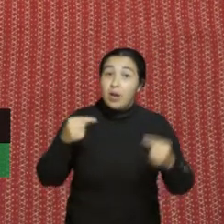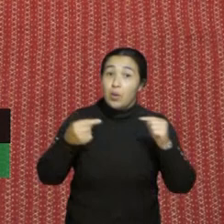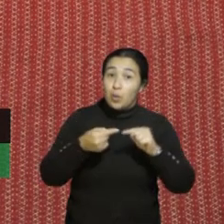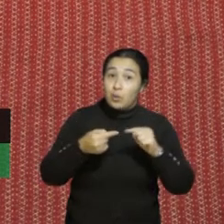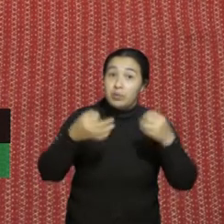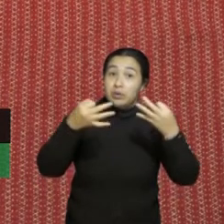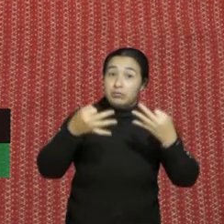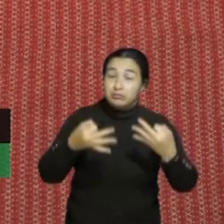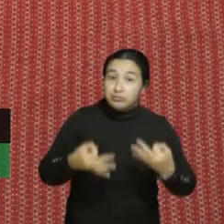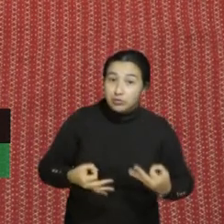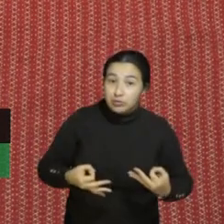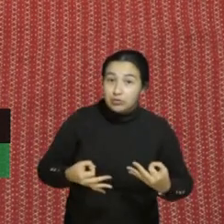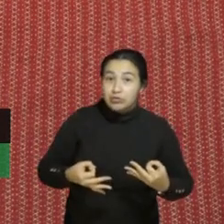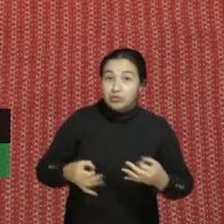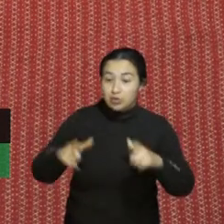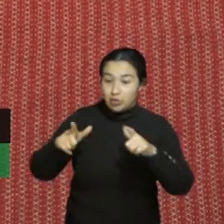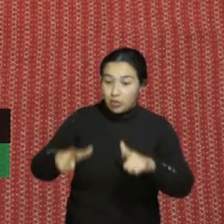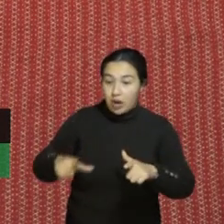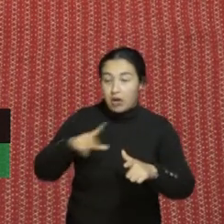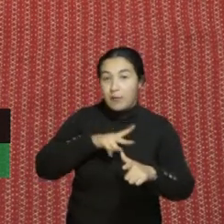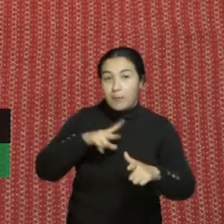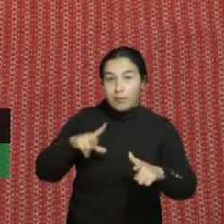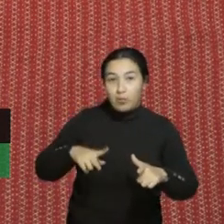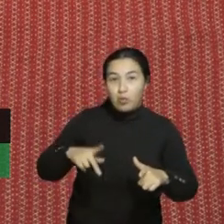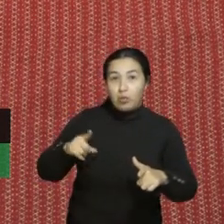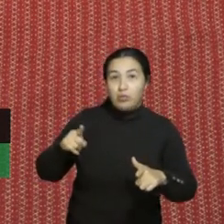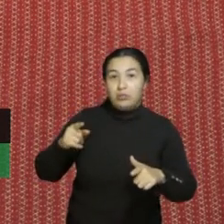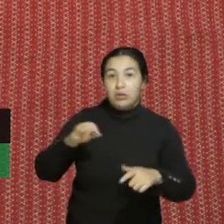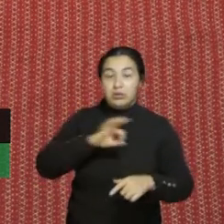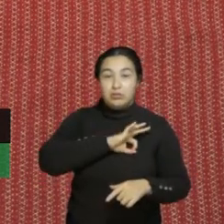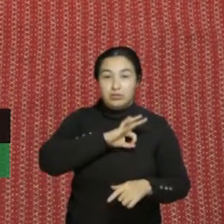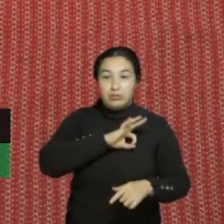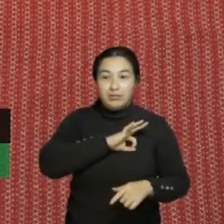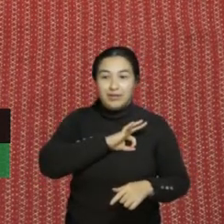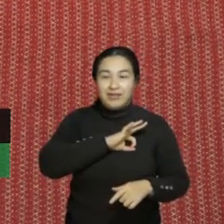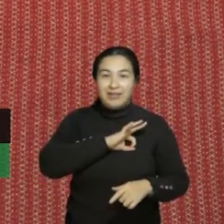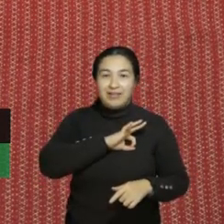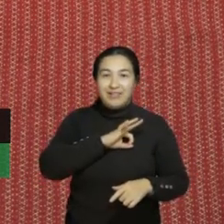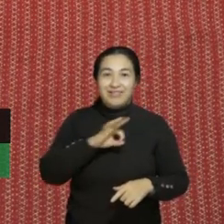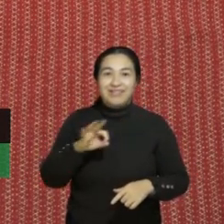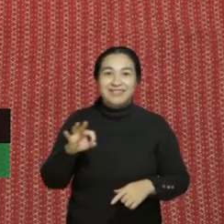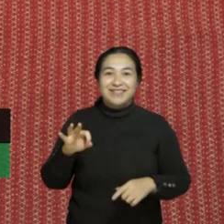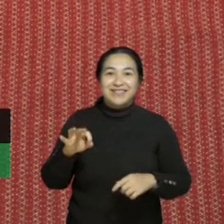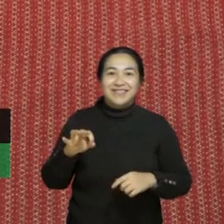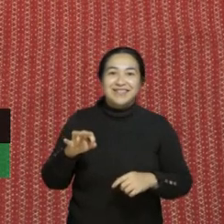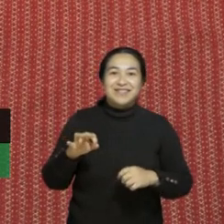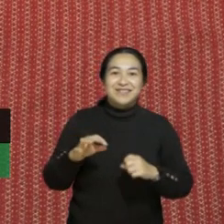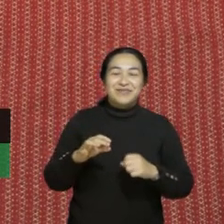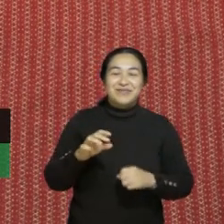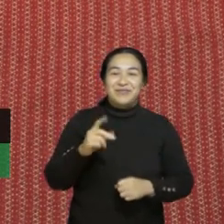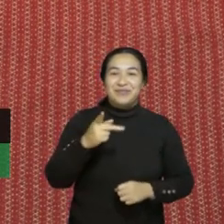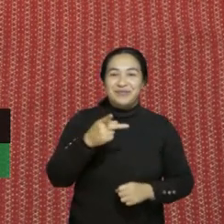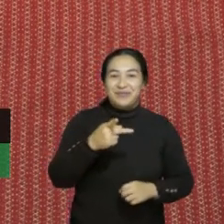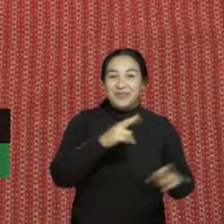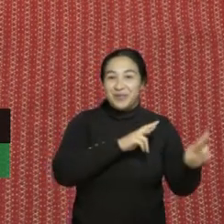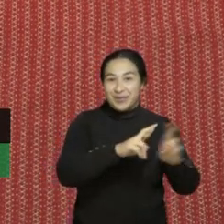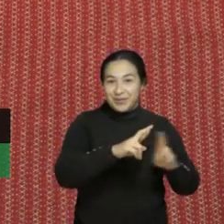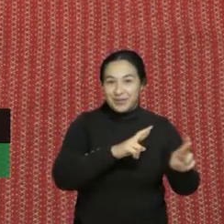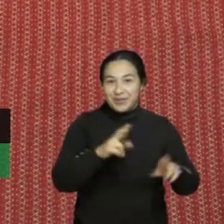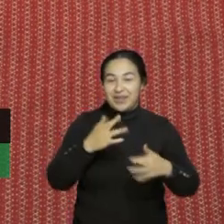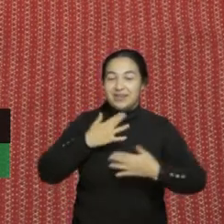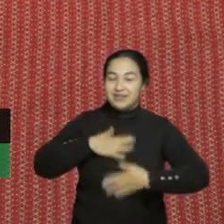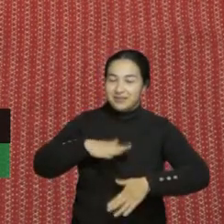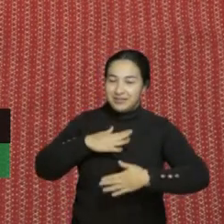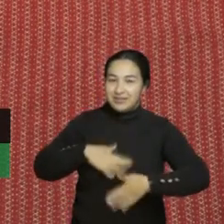que um espaço público, como os postos da Polícia Rodoviária Estadual, possa servir para essa parada, para esse descanso ao caminhoneiro. Por